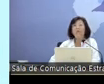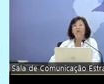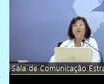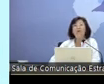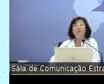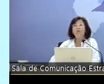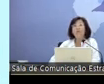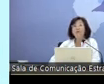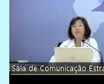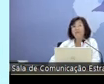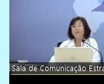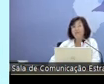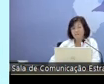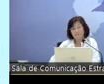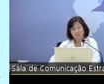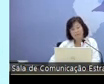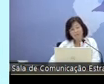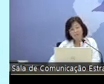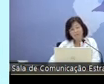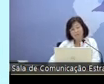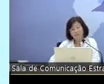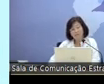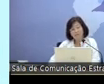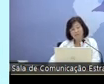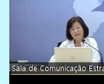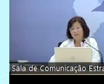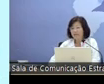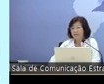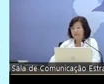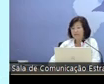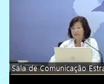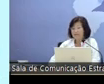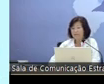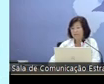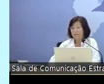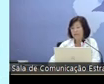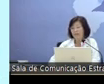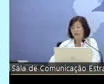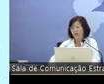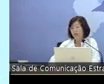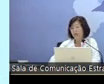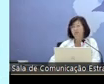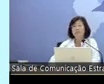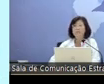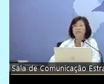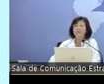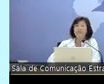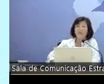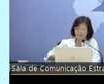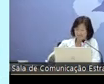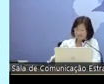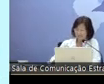Laboratorial o início do anti-retroviral da criança da e o local de